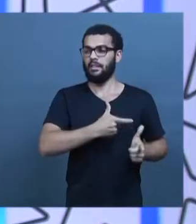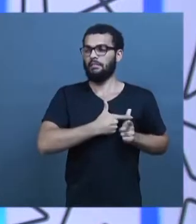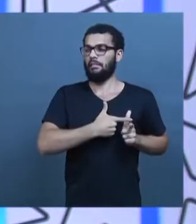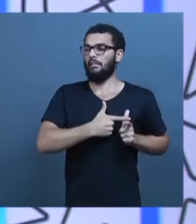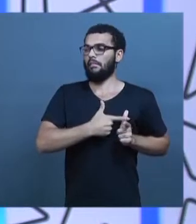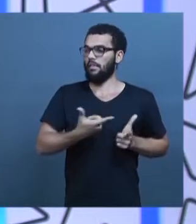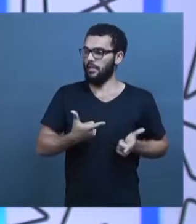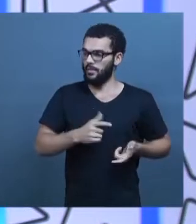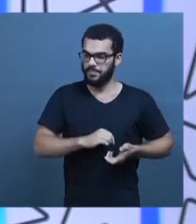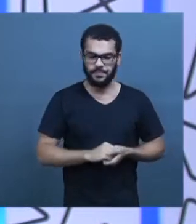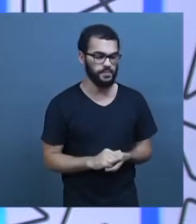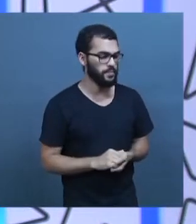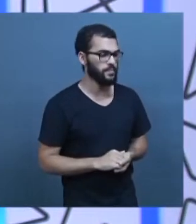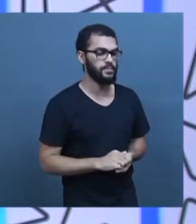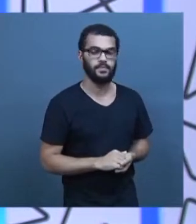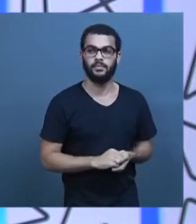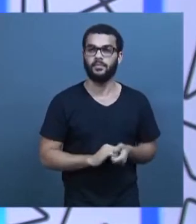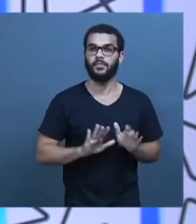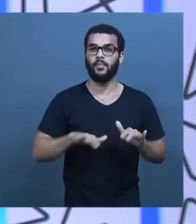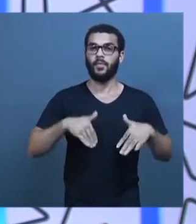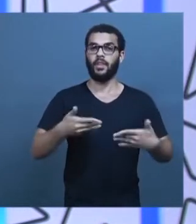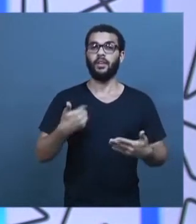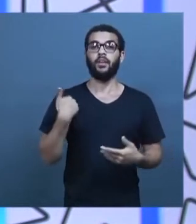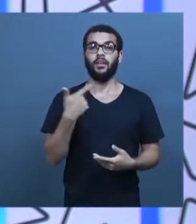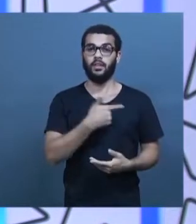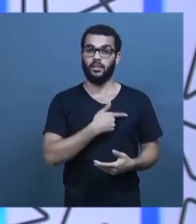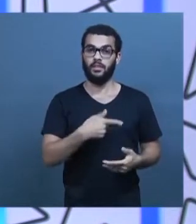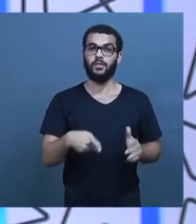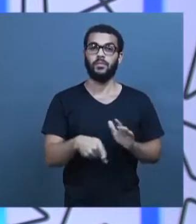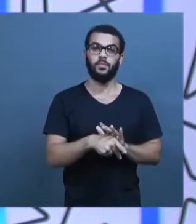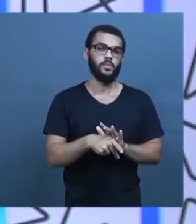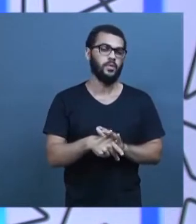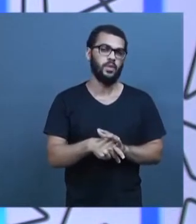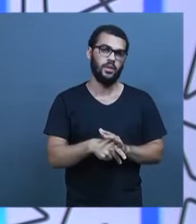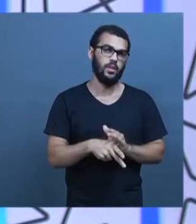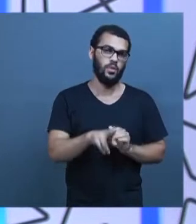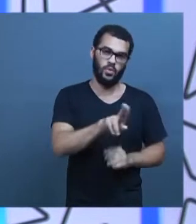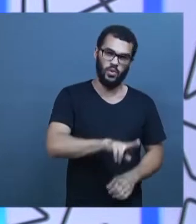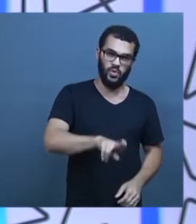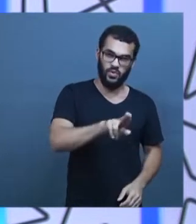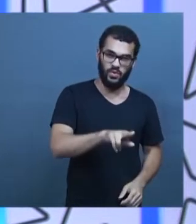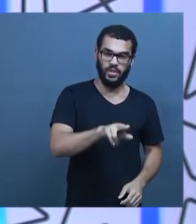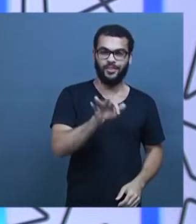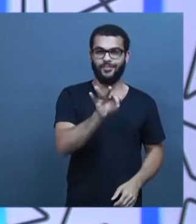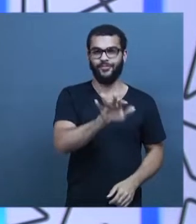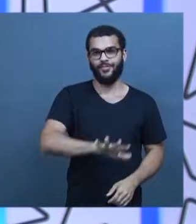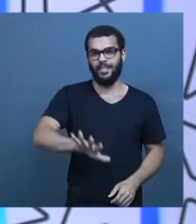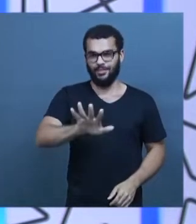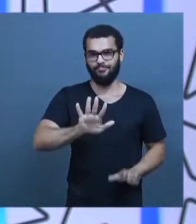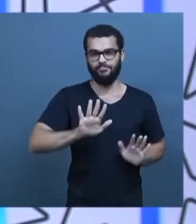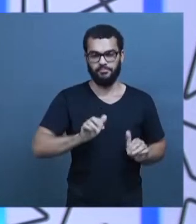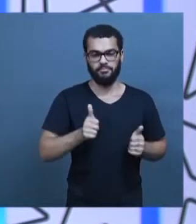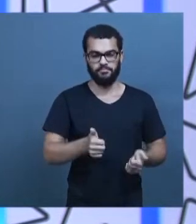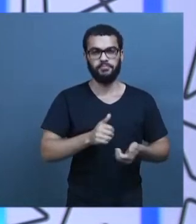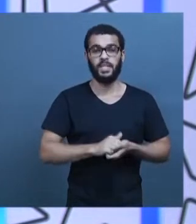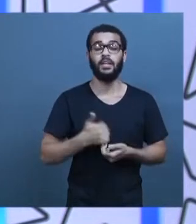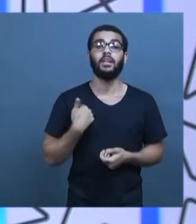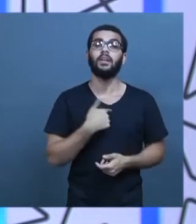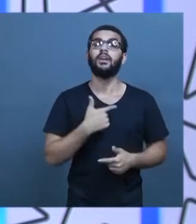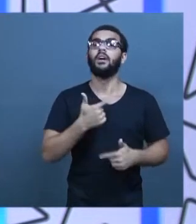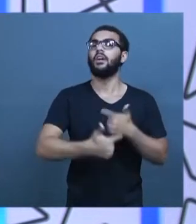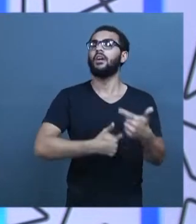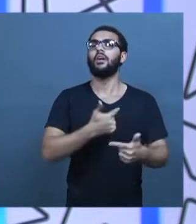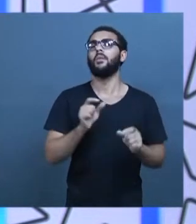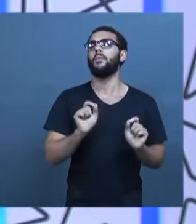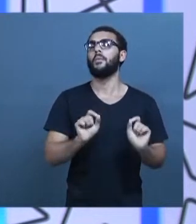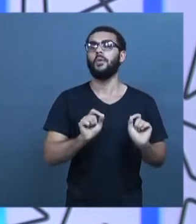na realidade, nós estamos em uma universidade federal e o nosso trabalho ele é voltado diretamente